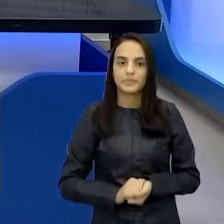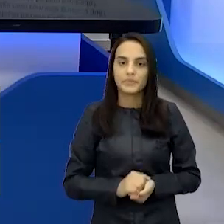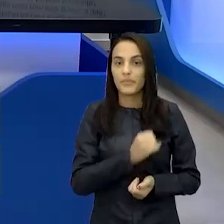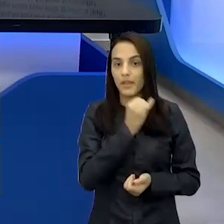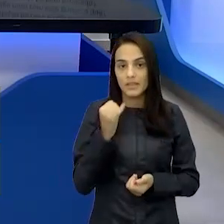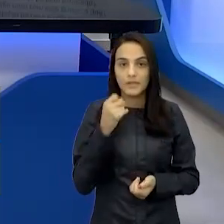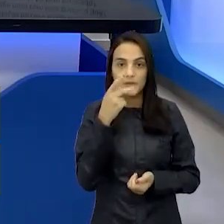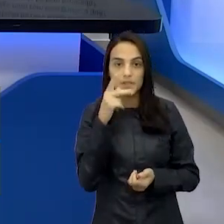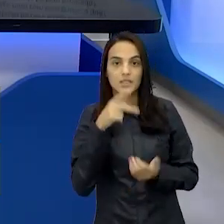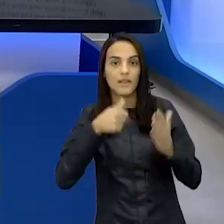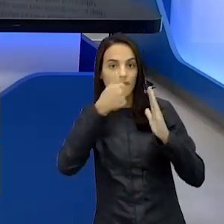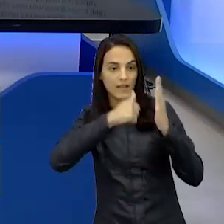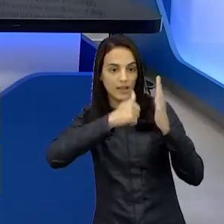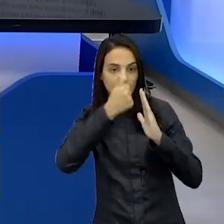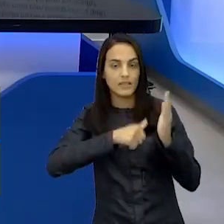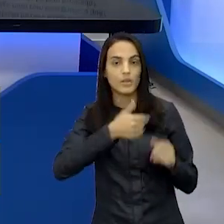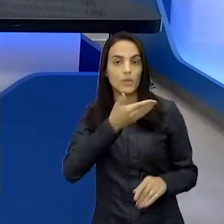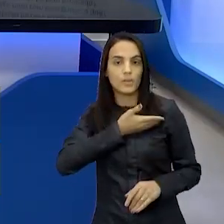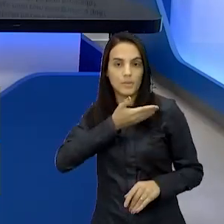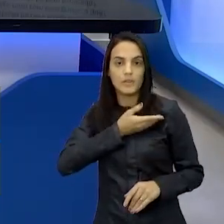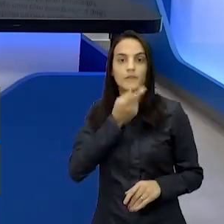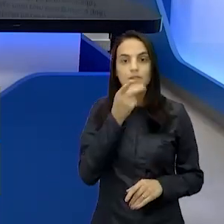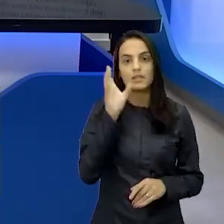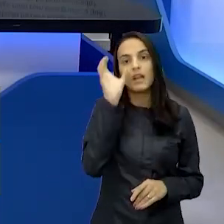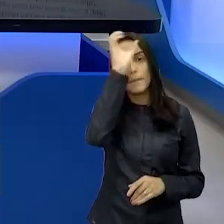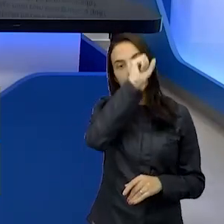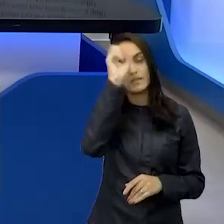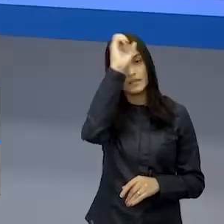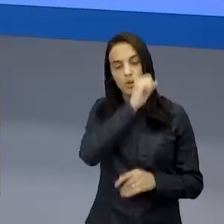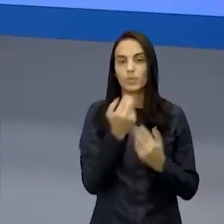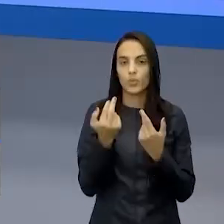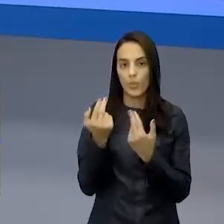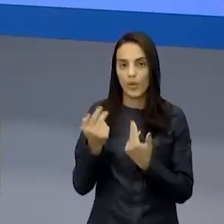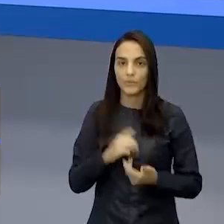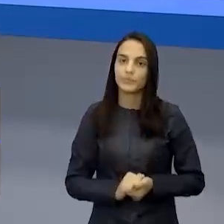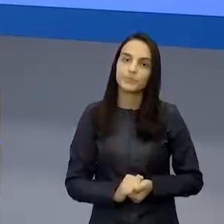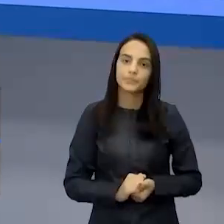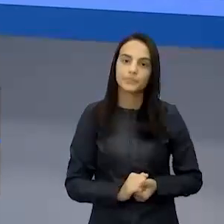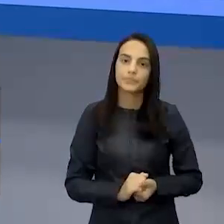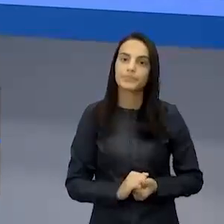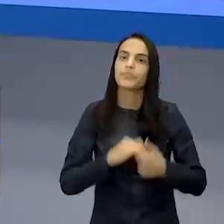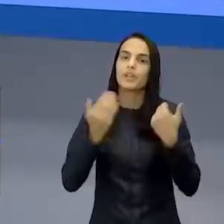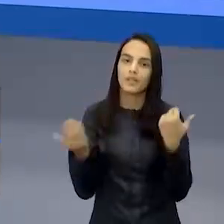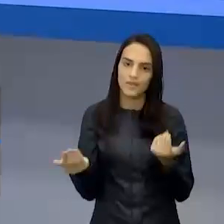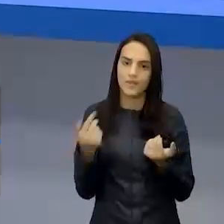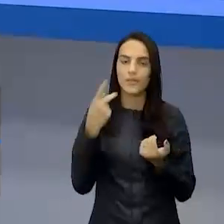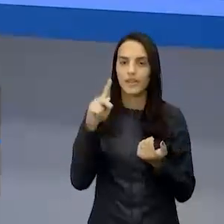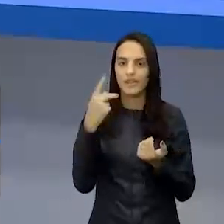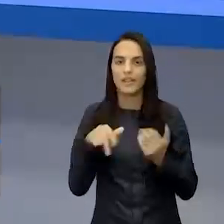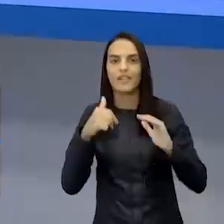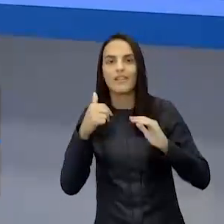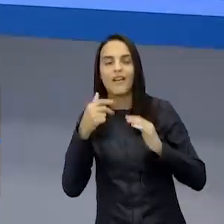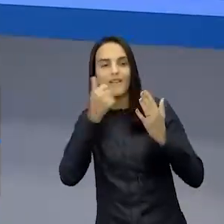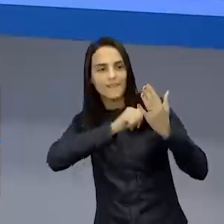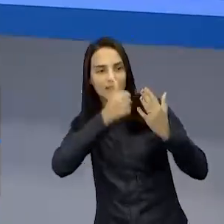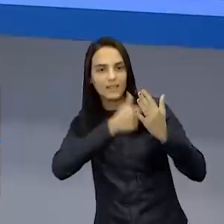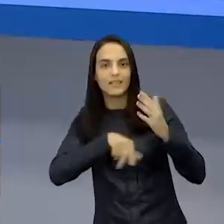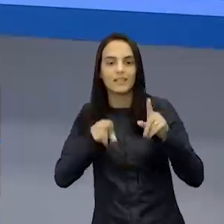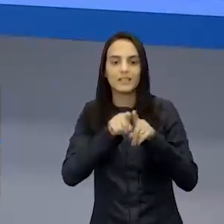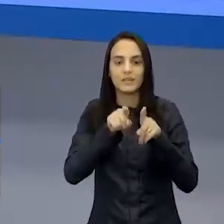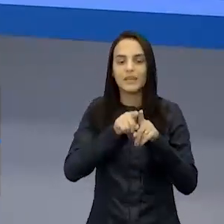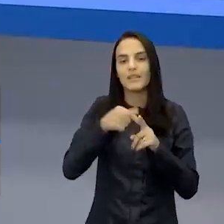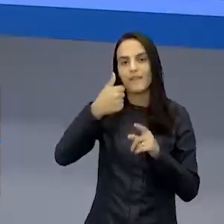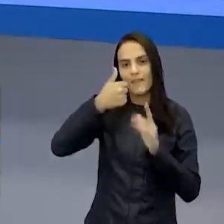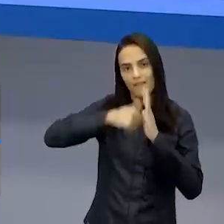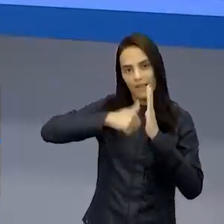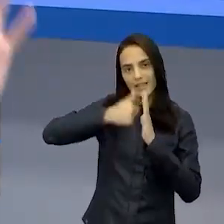você avalia... o colega, você está aprendendo também. Então ele vai ter aquele papel de avaliador e aquele papel de ser avaliado,